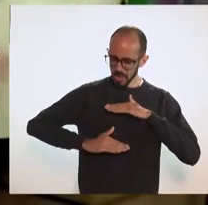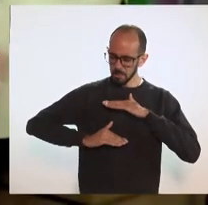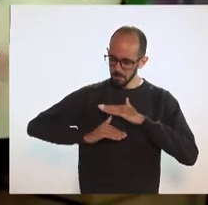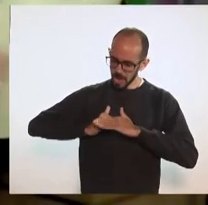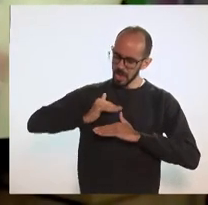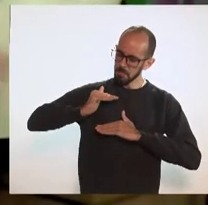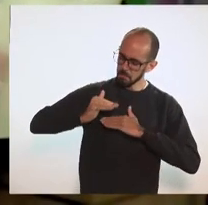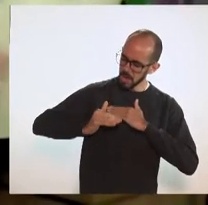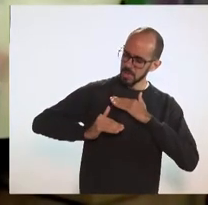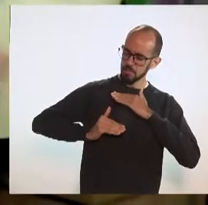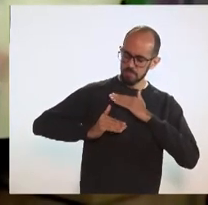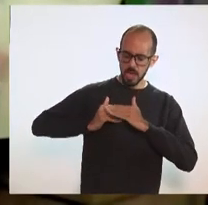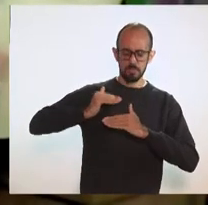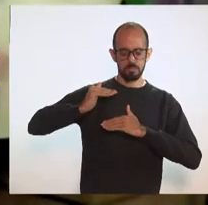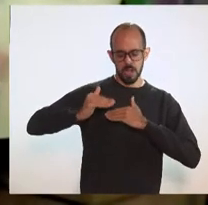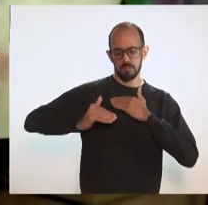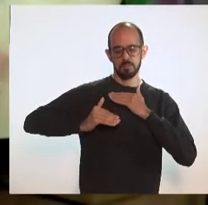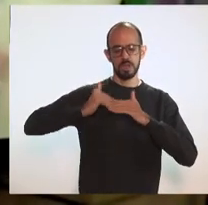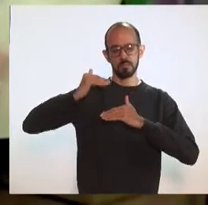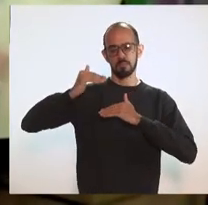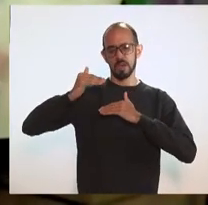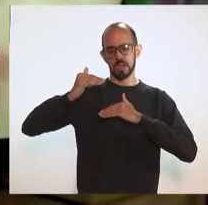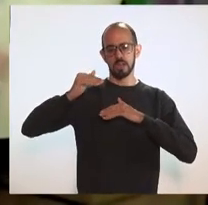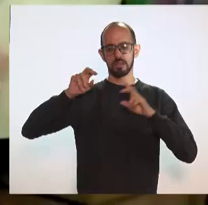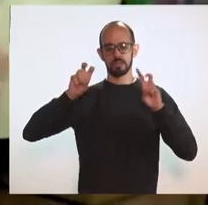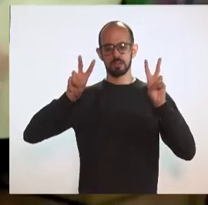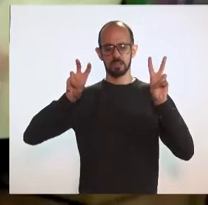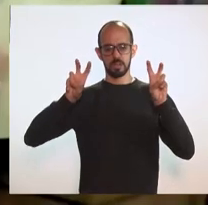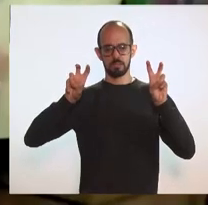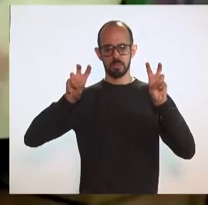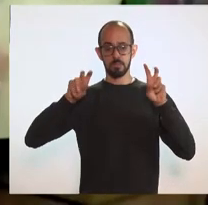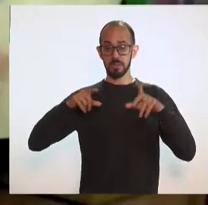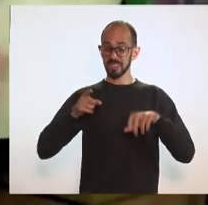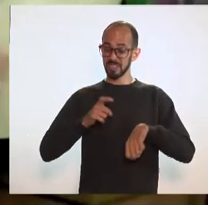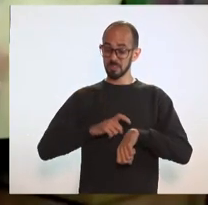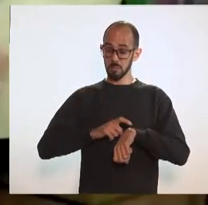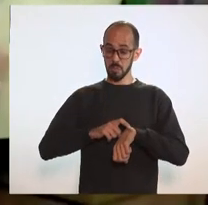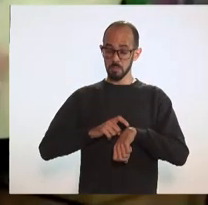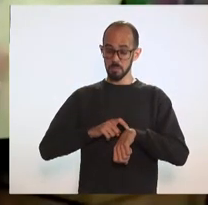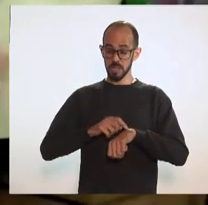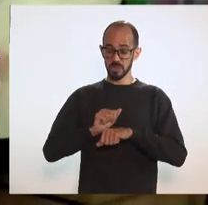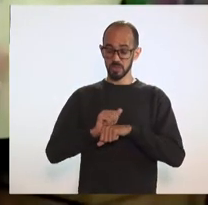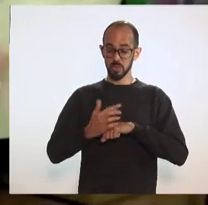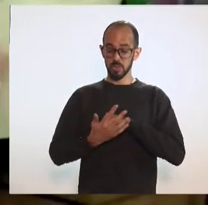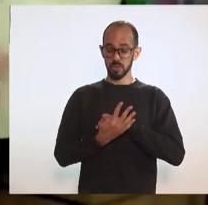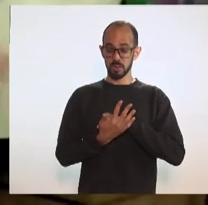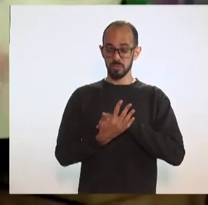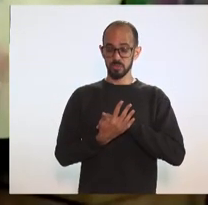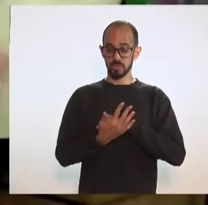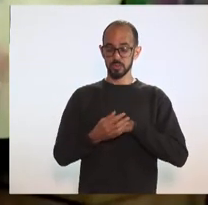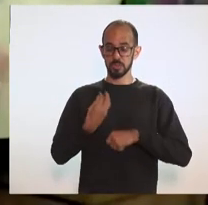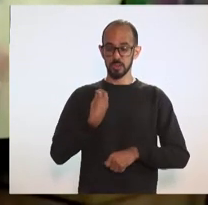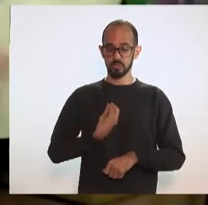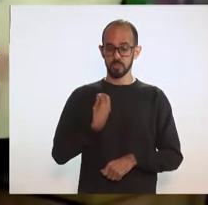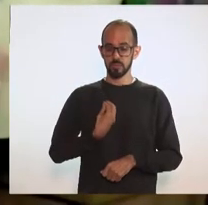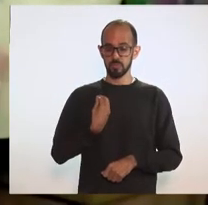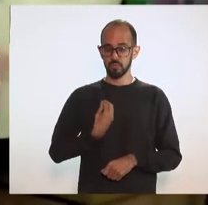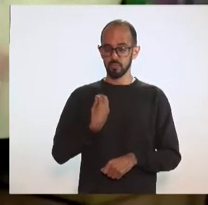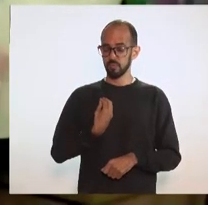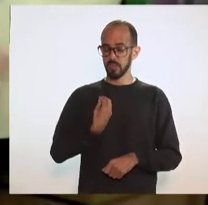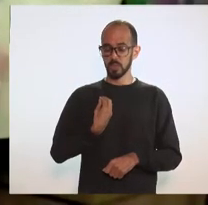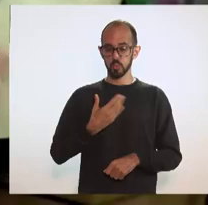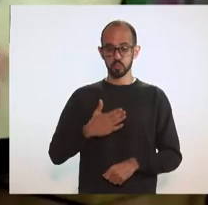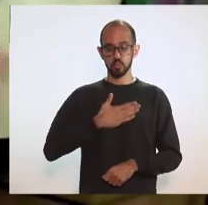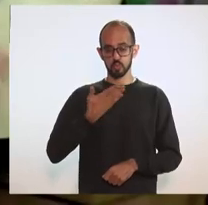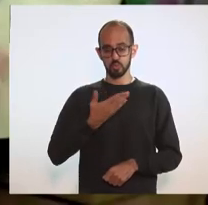avançar com relação a essa esse tema mas durante a pandemia nós estamos aí vivenciando o aumento